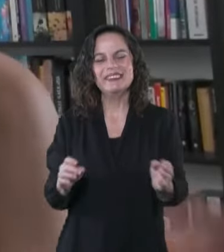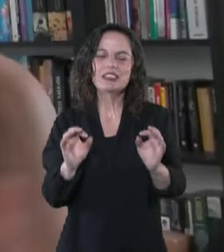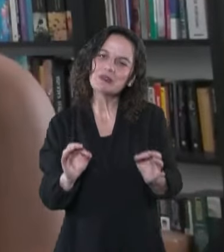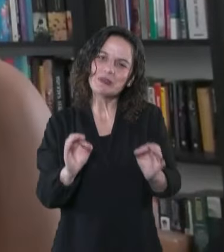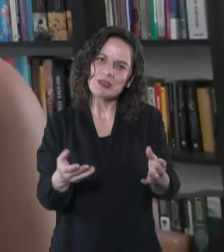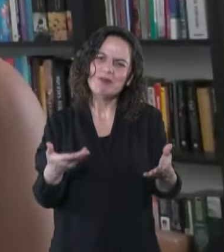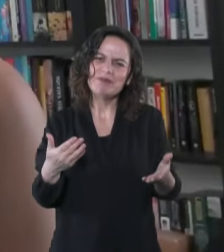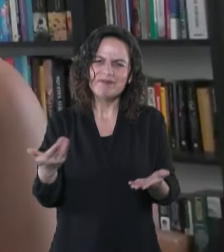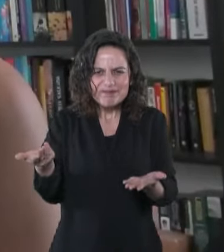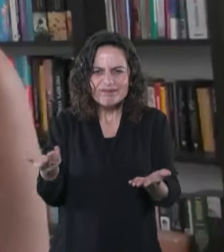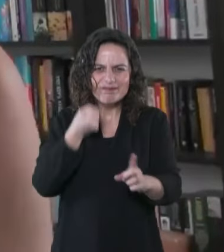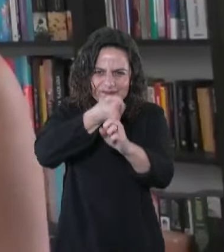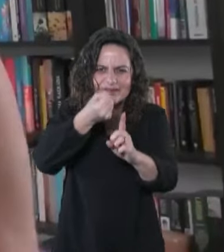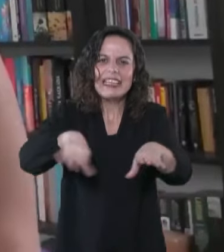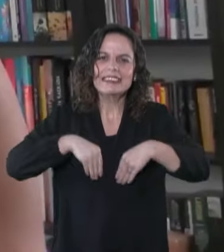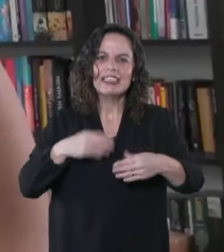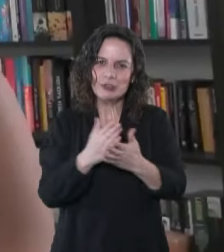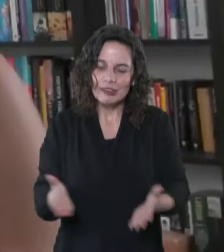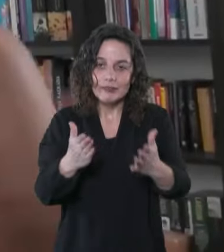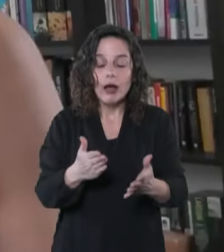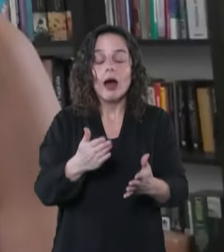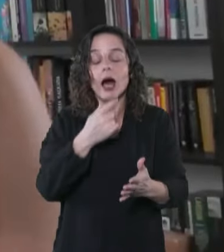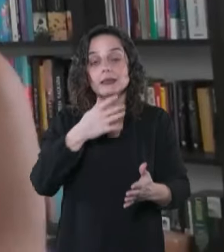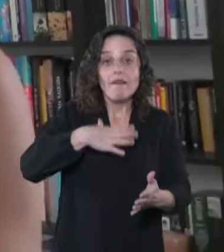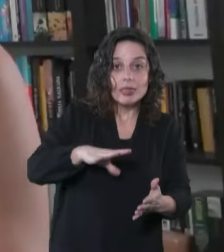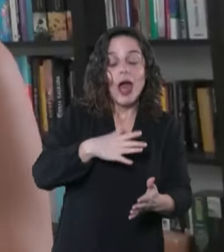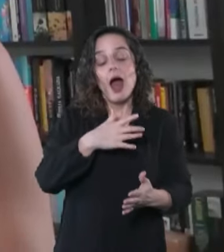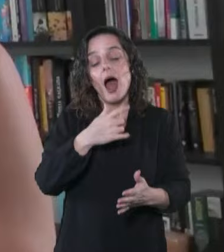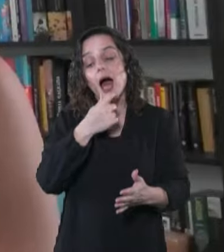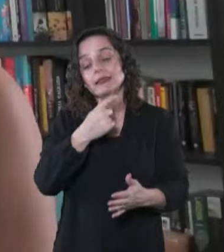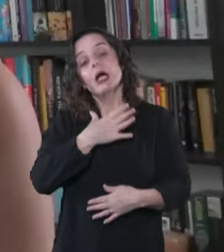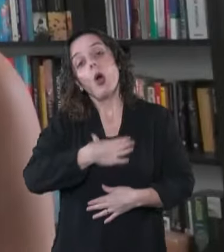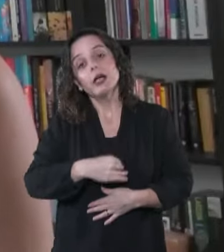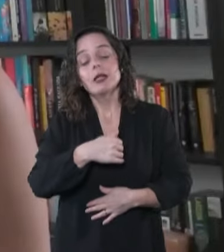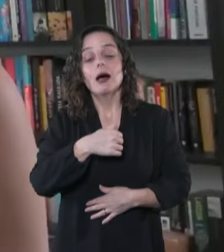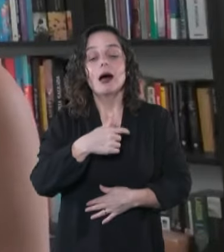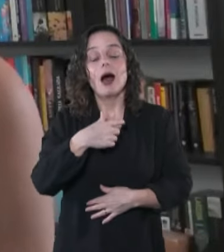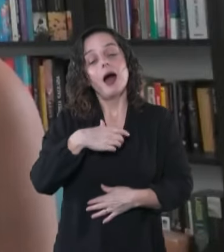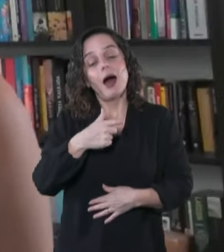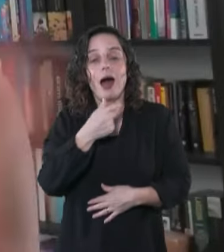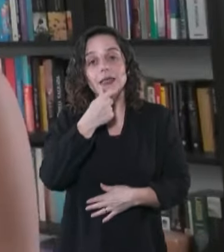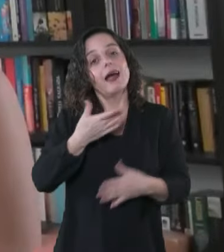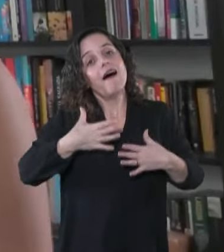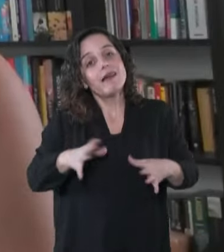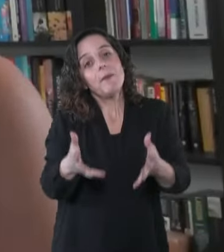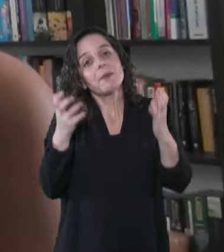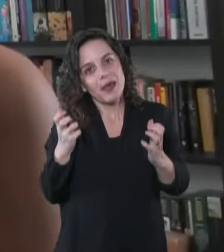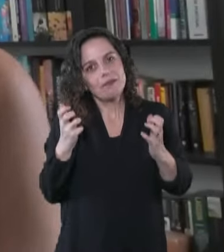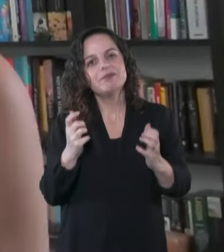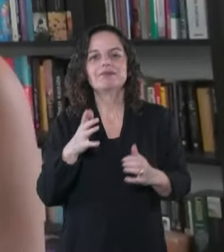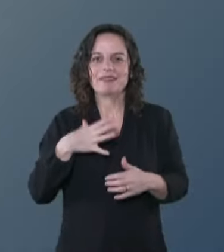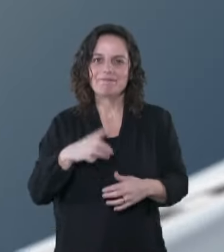Portanto, aceitem o desafio e estudem, se quiserem, se gostarem, e pronto, se for esse o desejo. Eu queria deixar essa